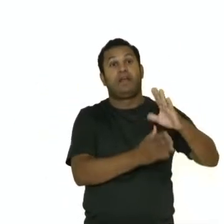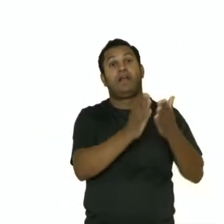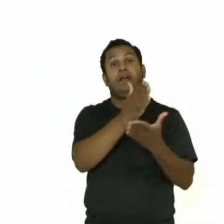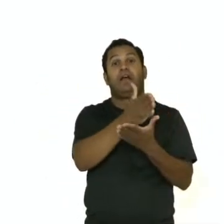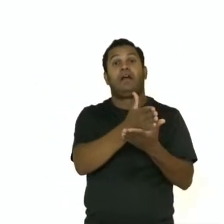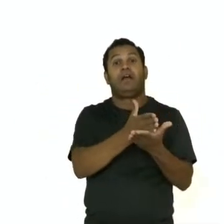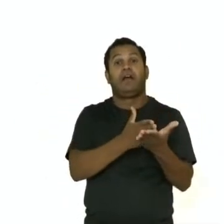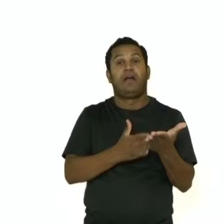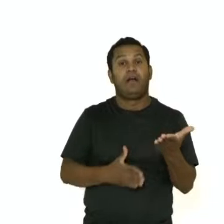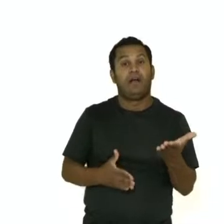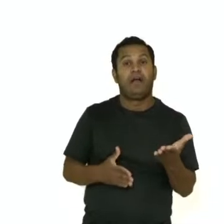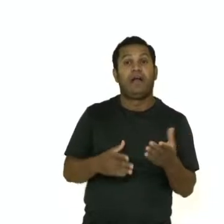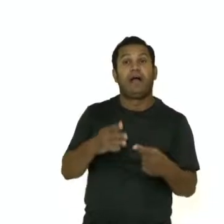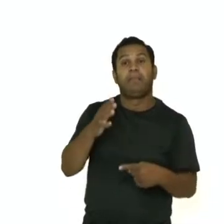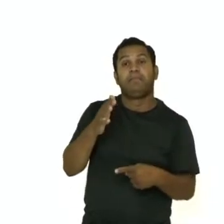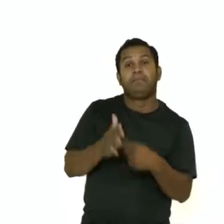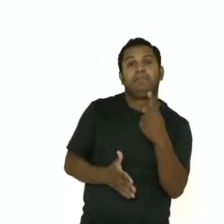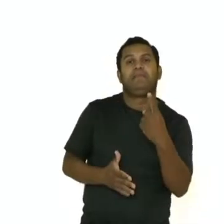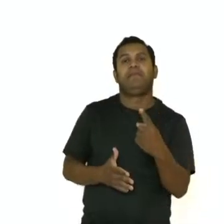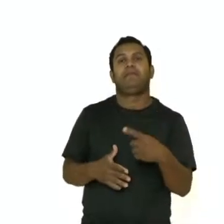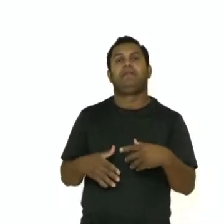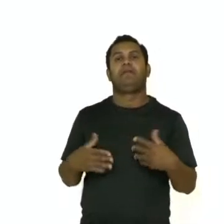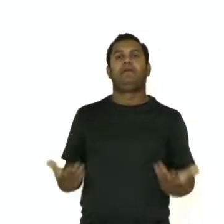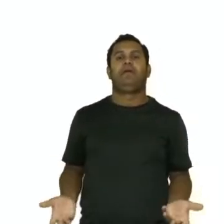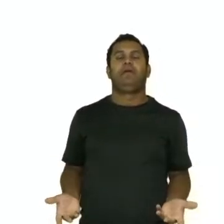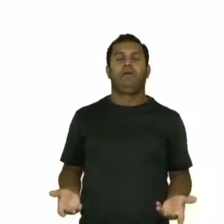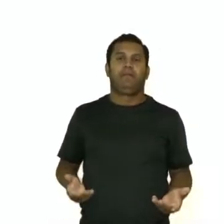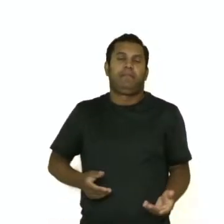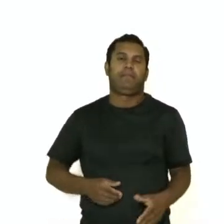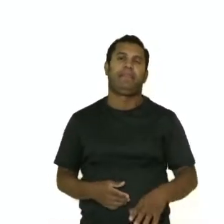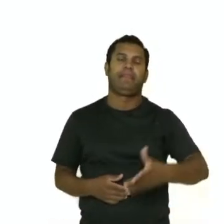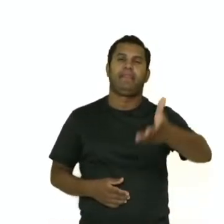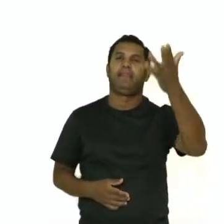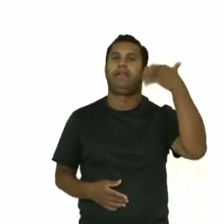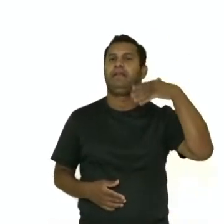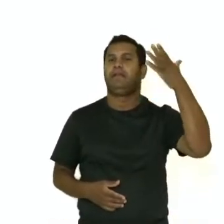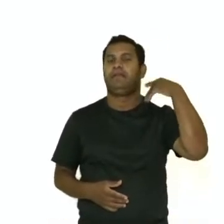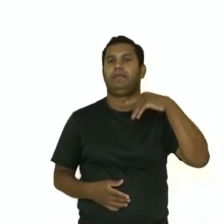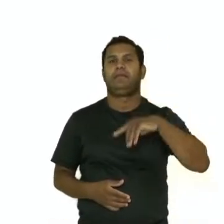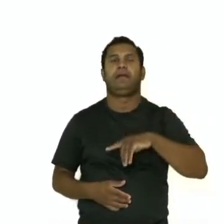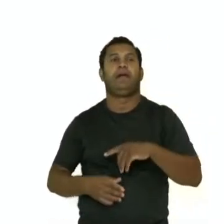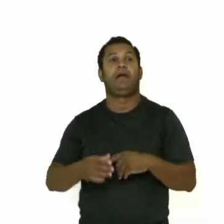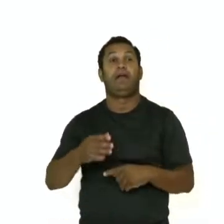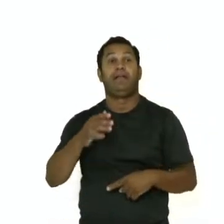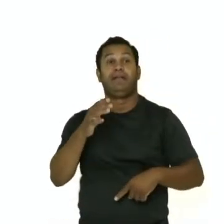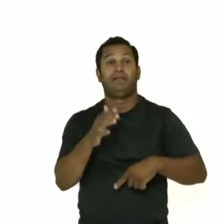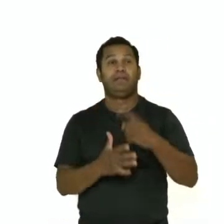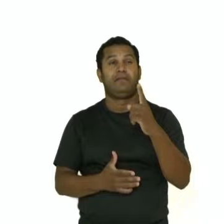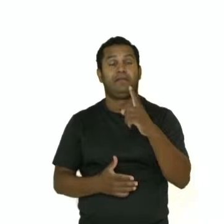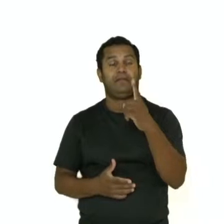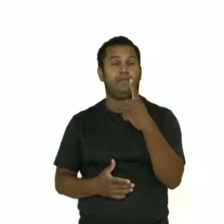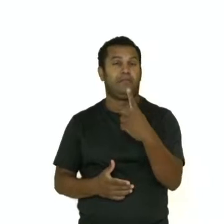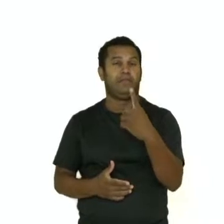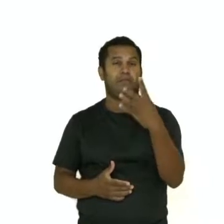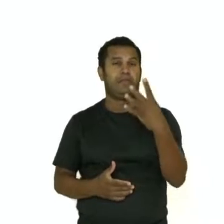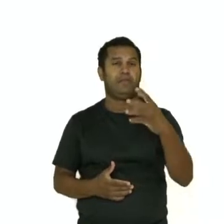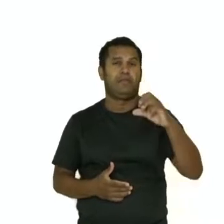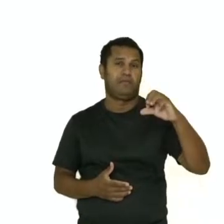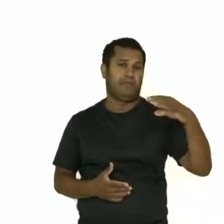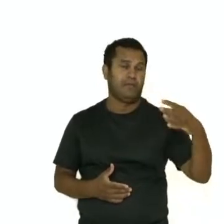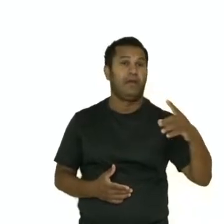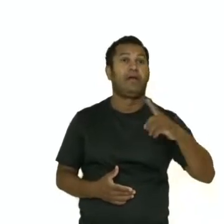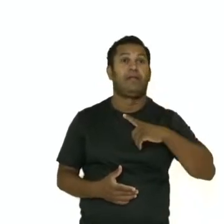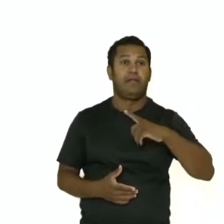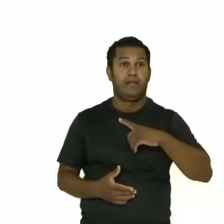partir do Tratado de Tordesilhas, que foi aquele acordo entre Portugal e Espanha para dividir as